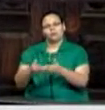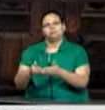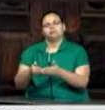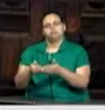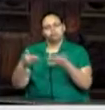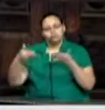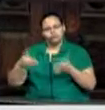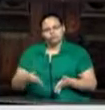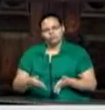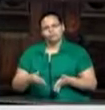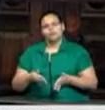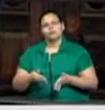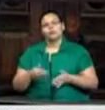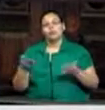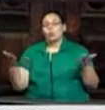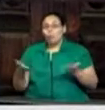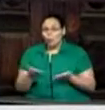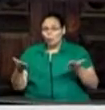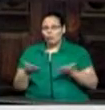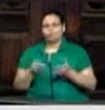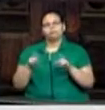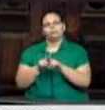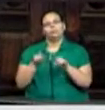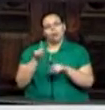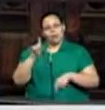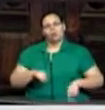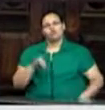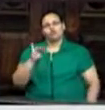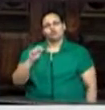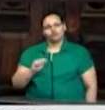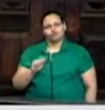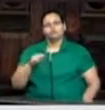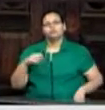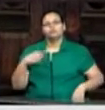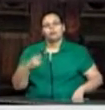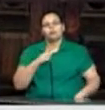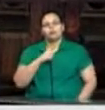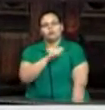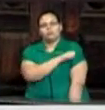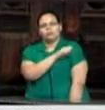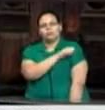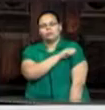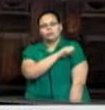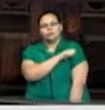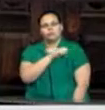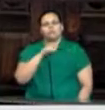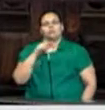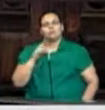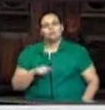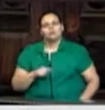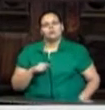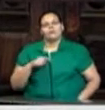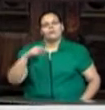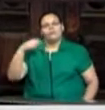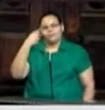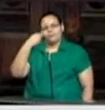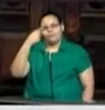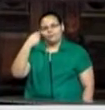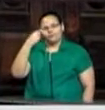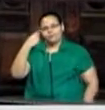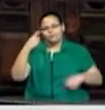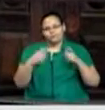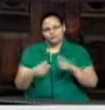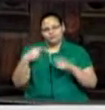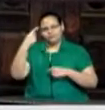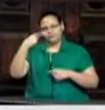Bahia. Hoje também é um dia onde estudantes do campus de Marechal Hermes,